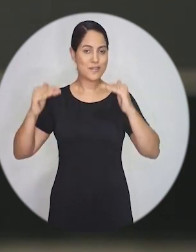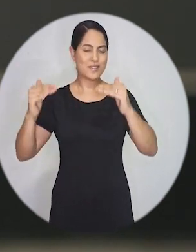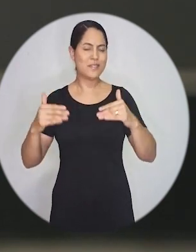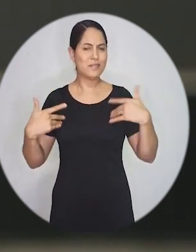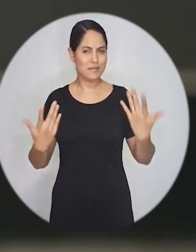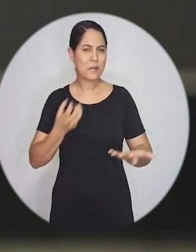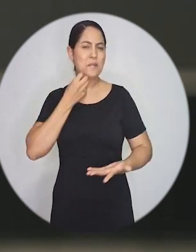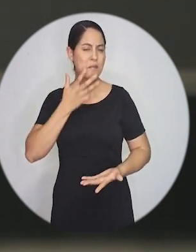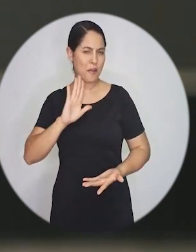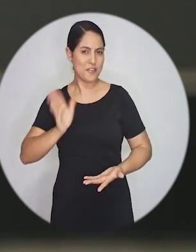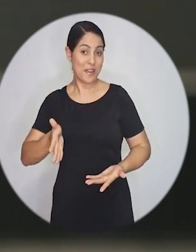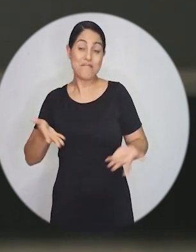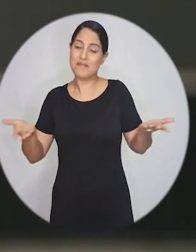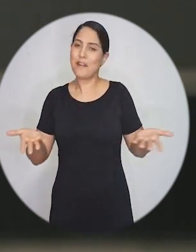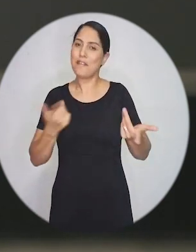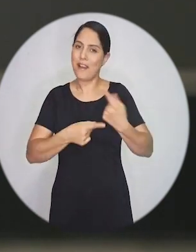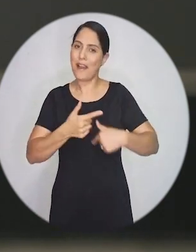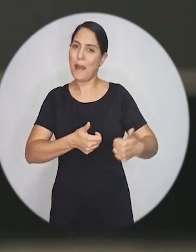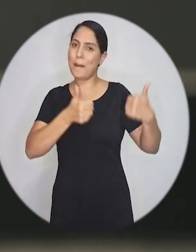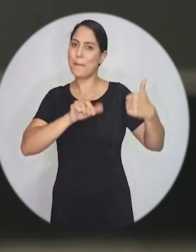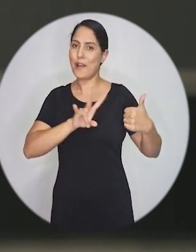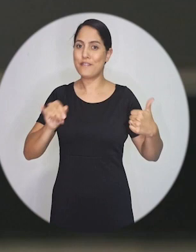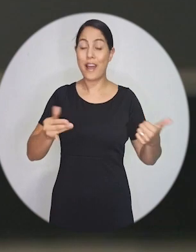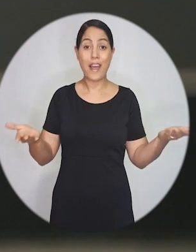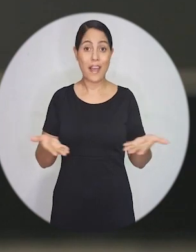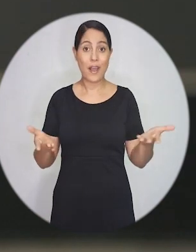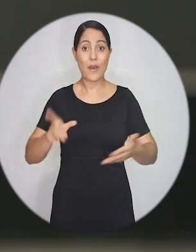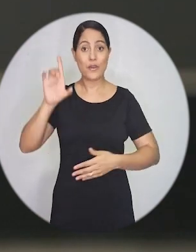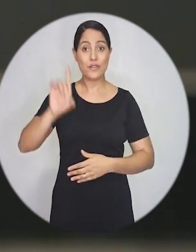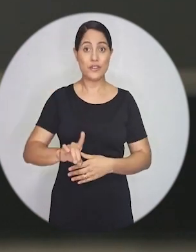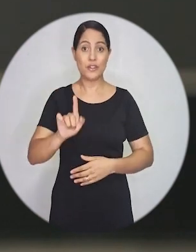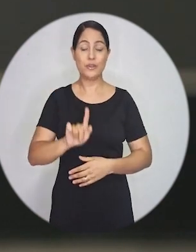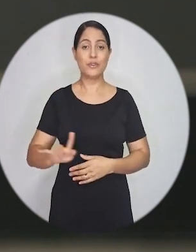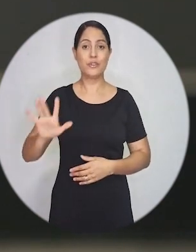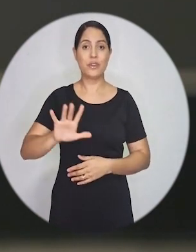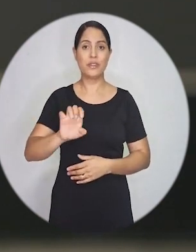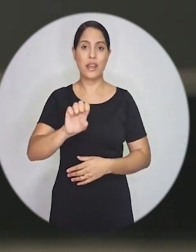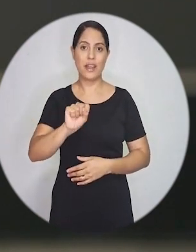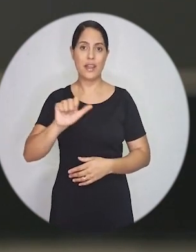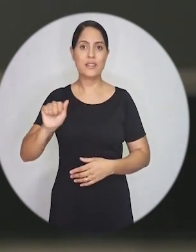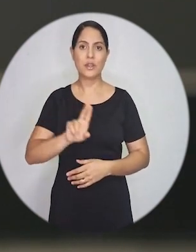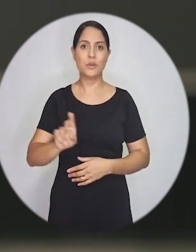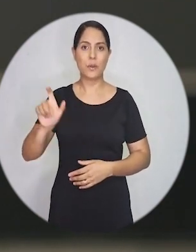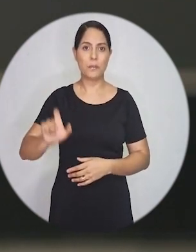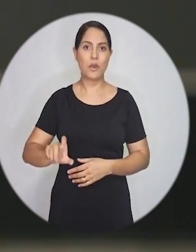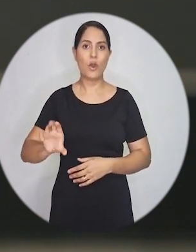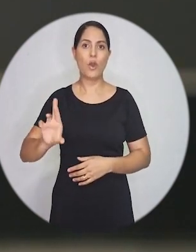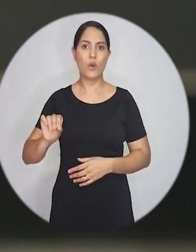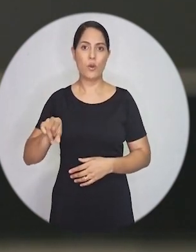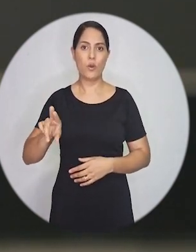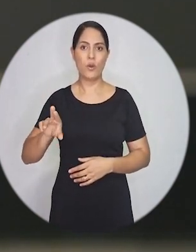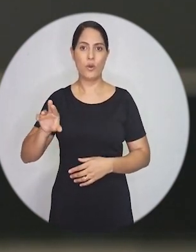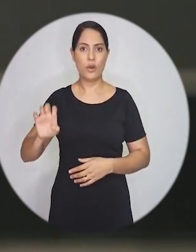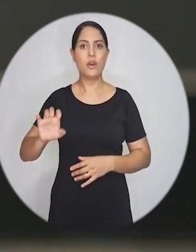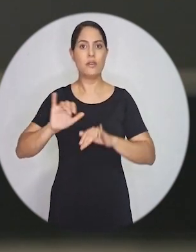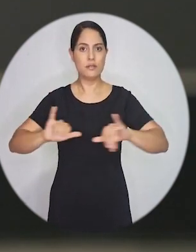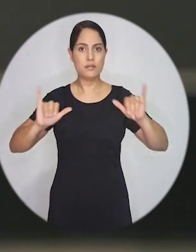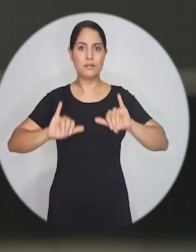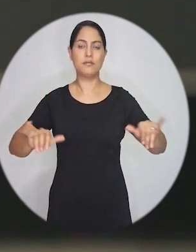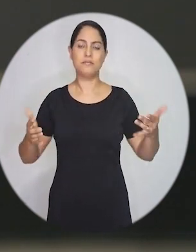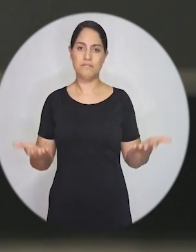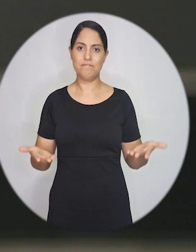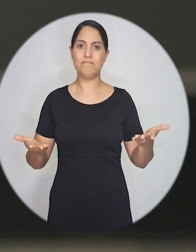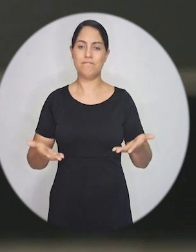Nós teremos também o requisito de atender a advocacia